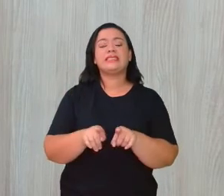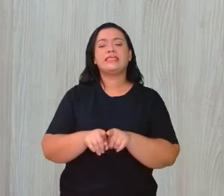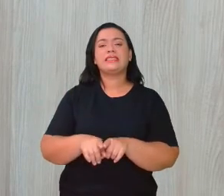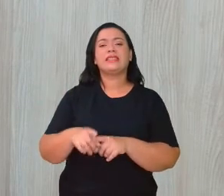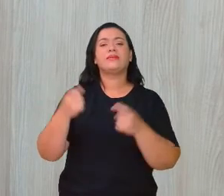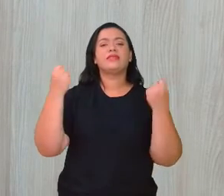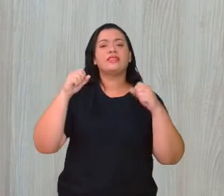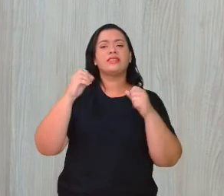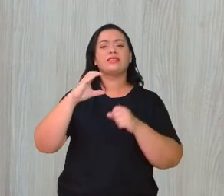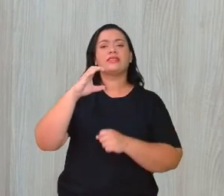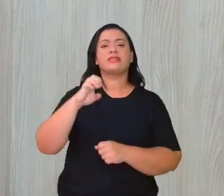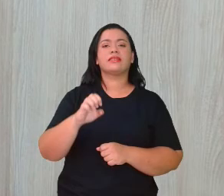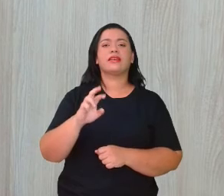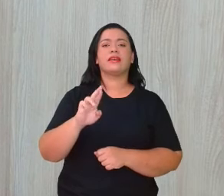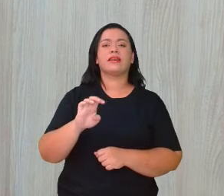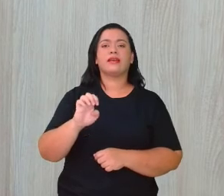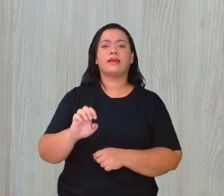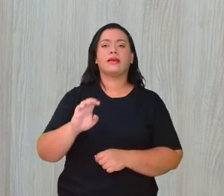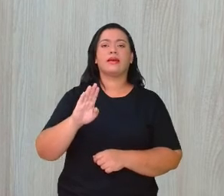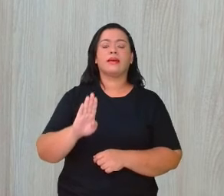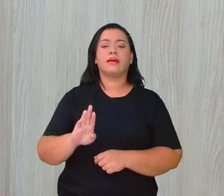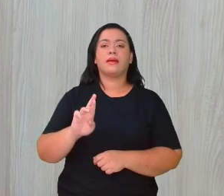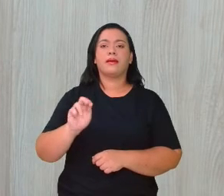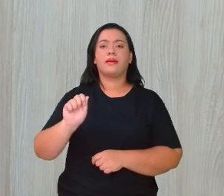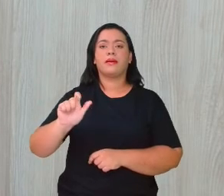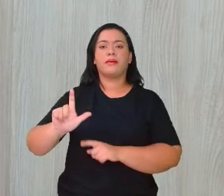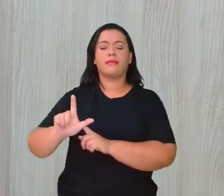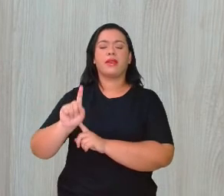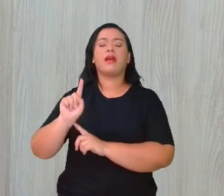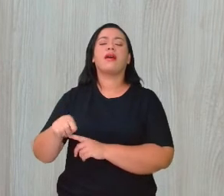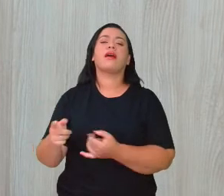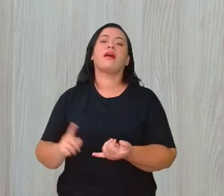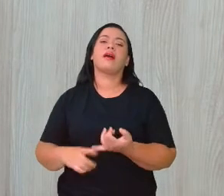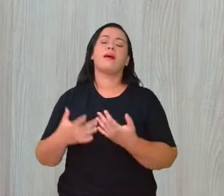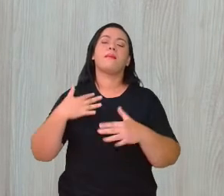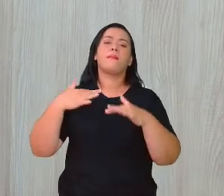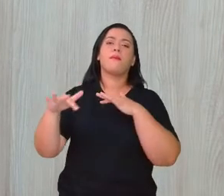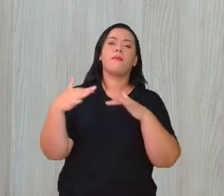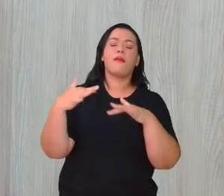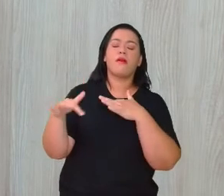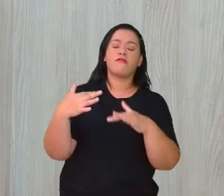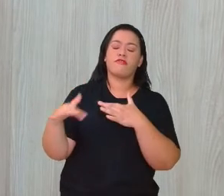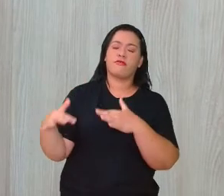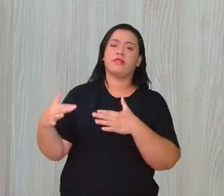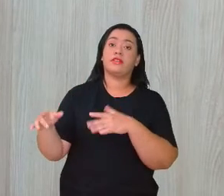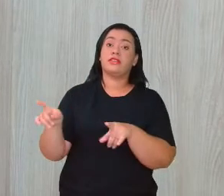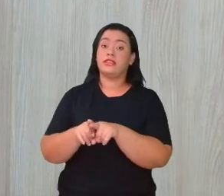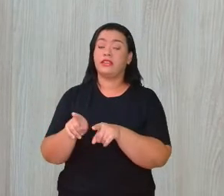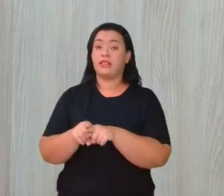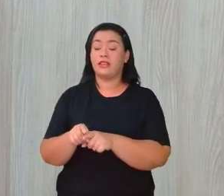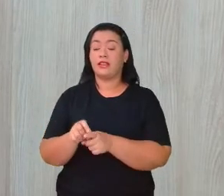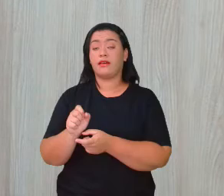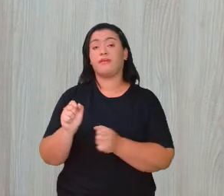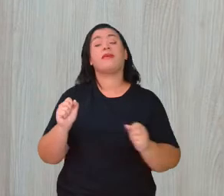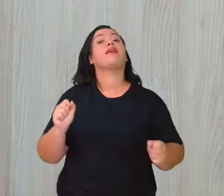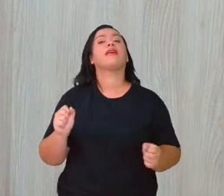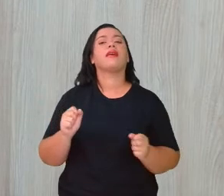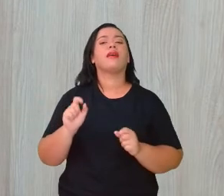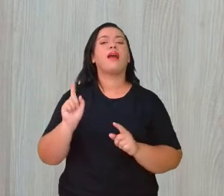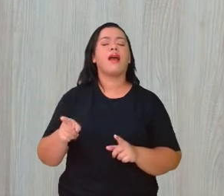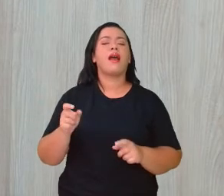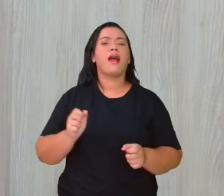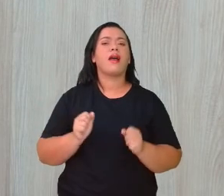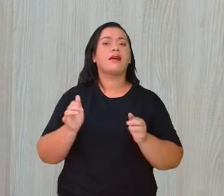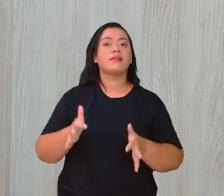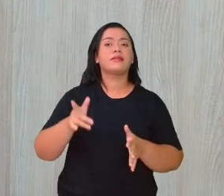ginástica cerebral, que está ligada aí a jogos, a movimentações e a atividades que ativam